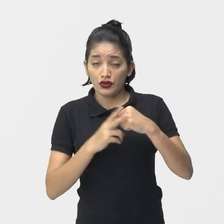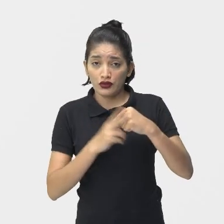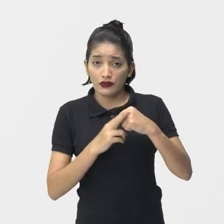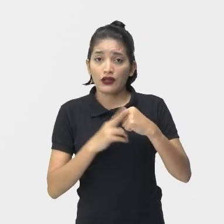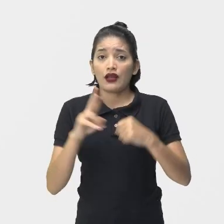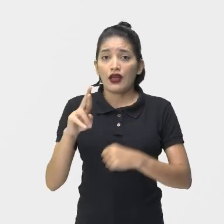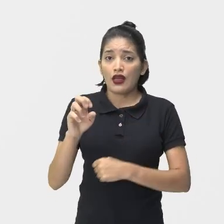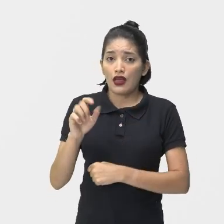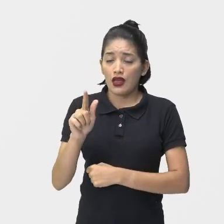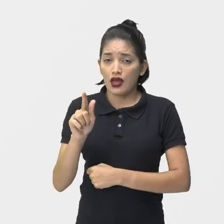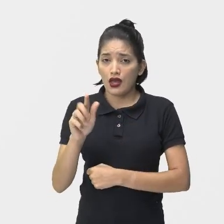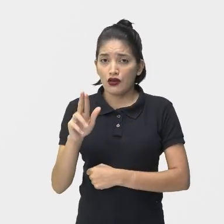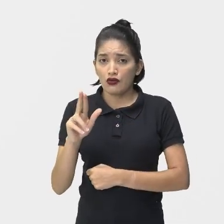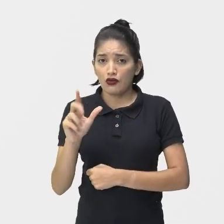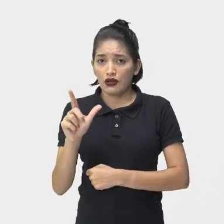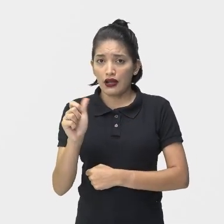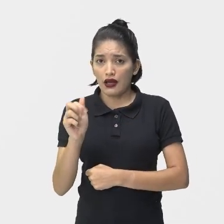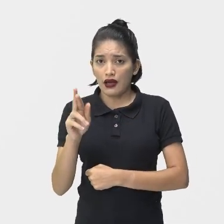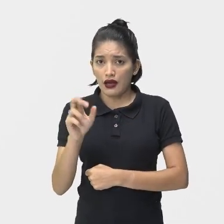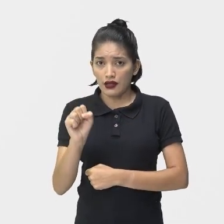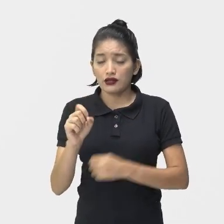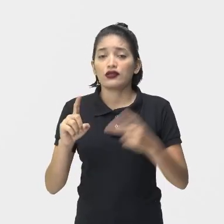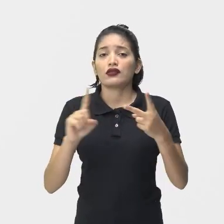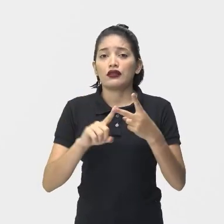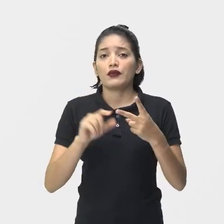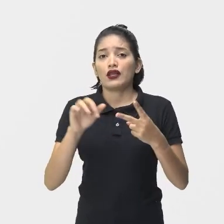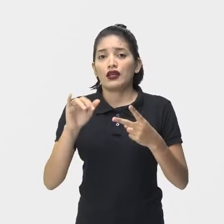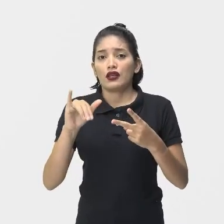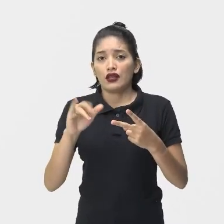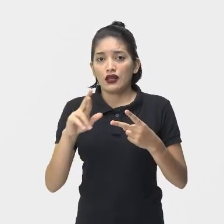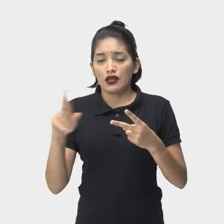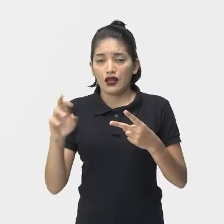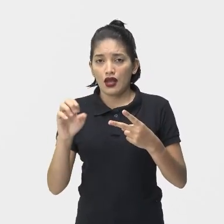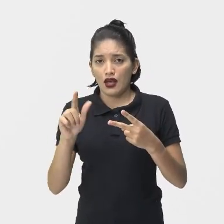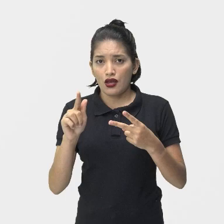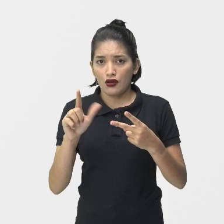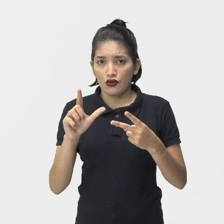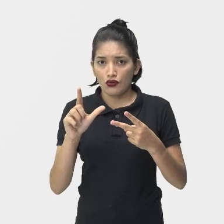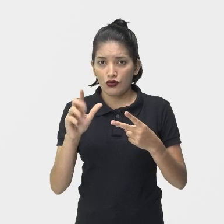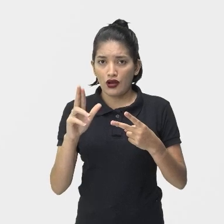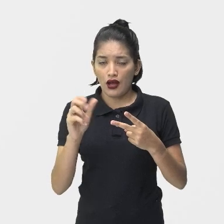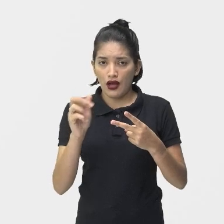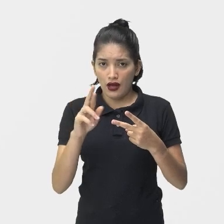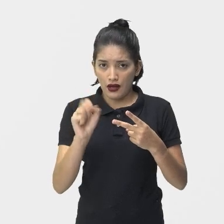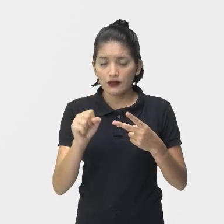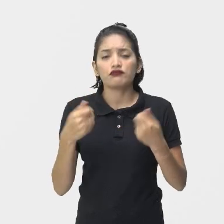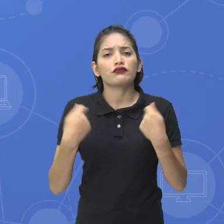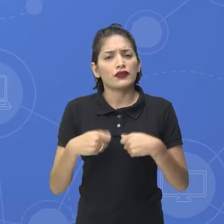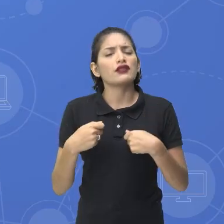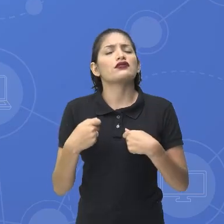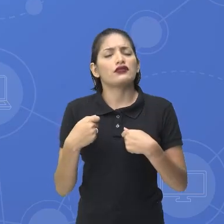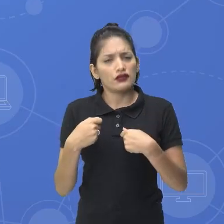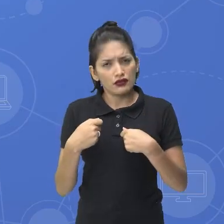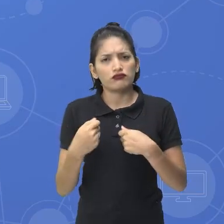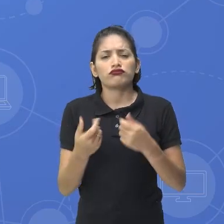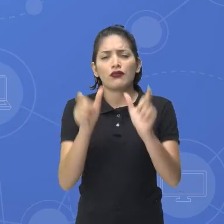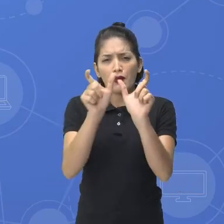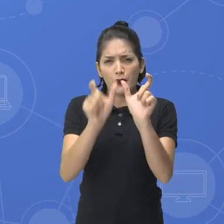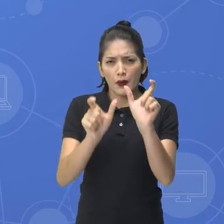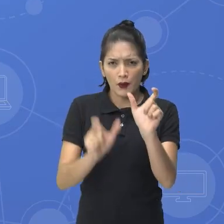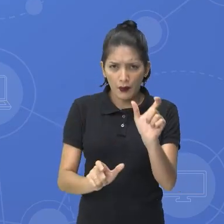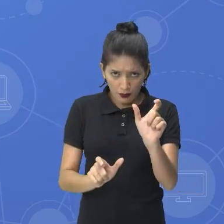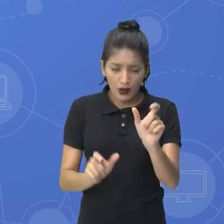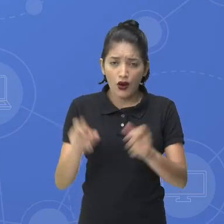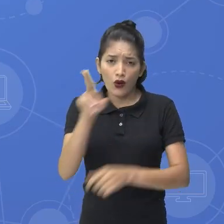regulares quanto os irregulares. Lembrando que tempo verbal é prática, temos que trabalhar, temos que conjugar